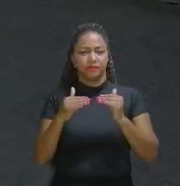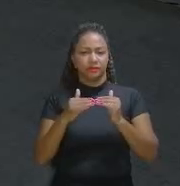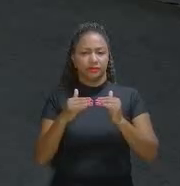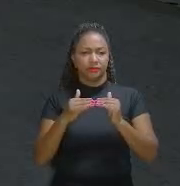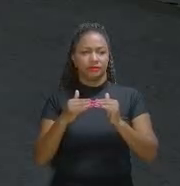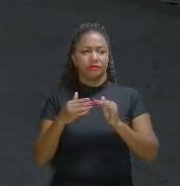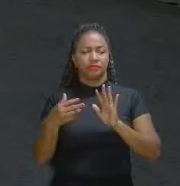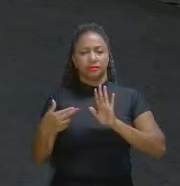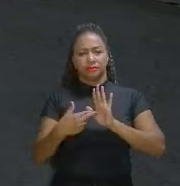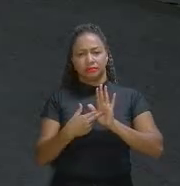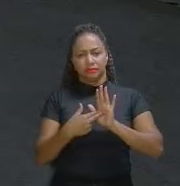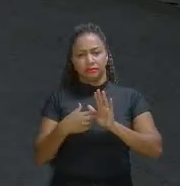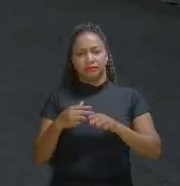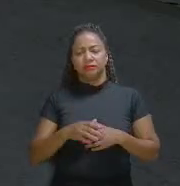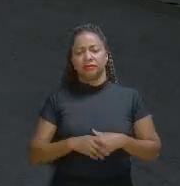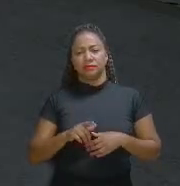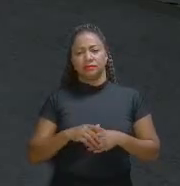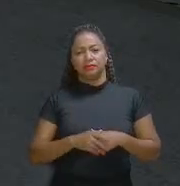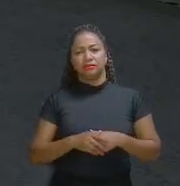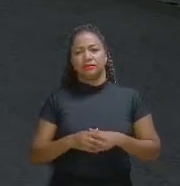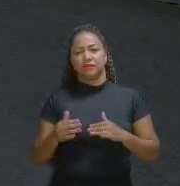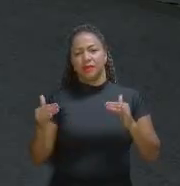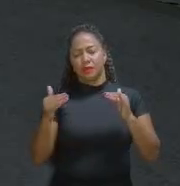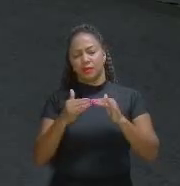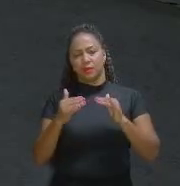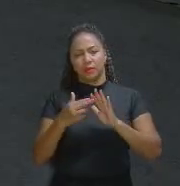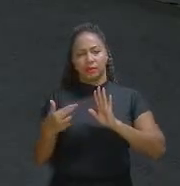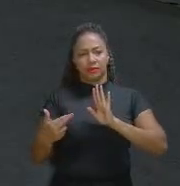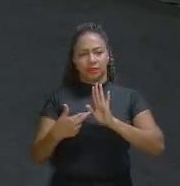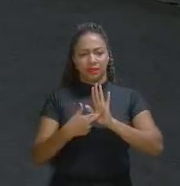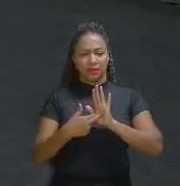Juiz Galiano Sei. Com o relator, senhor presidente.